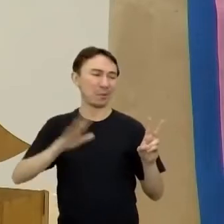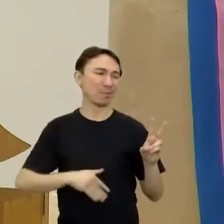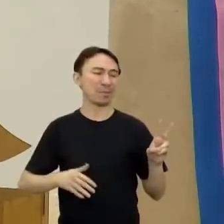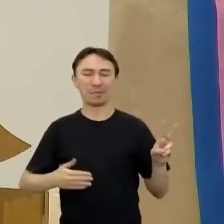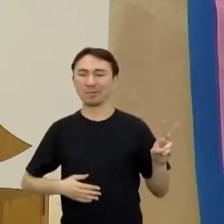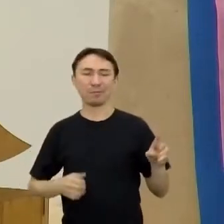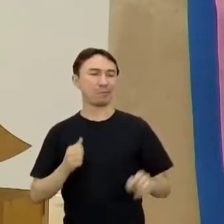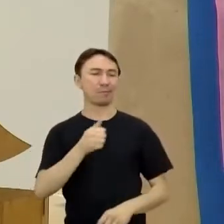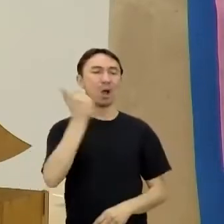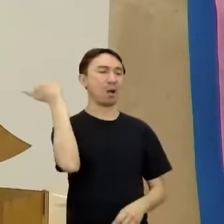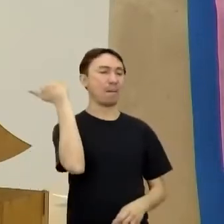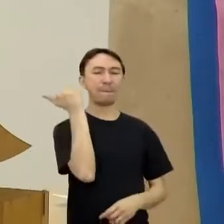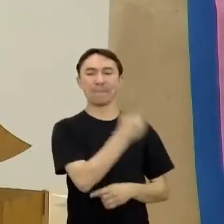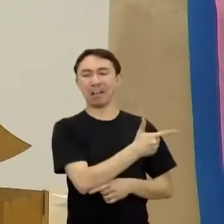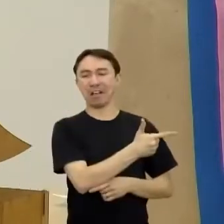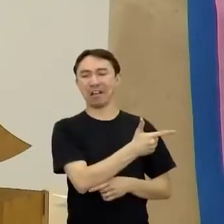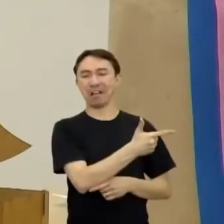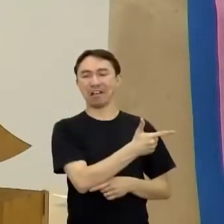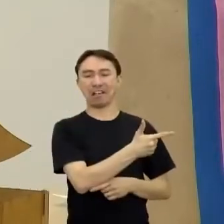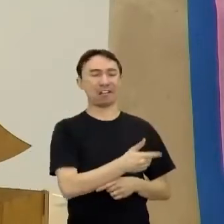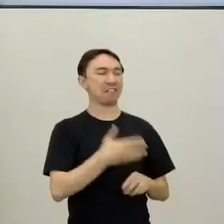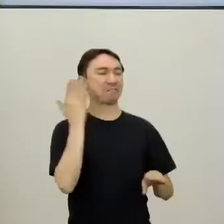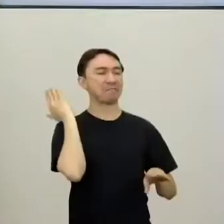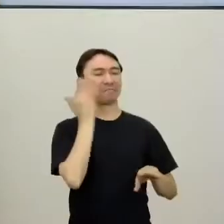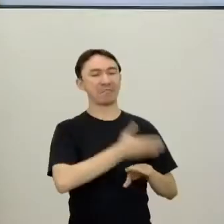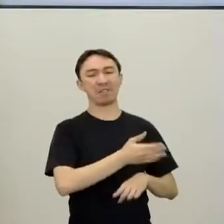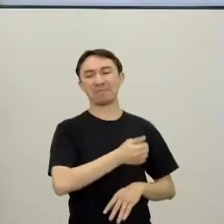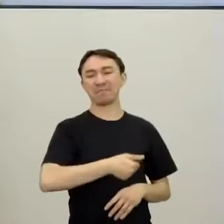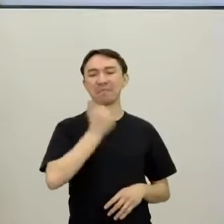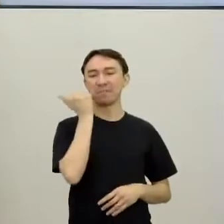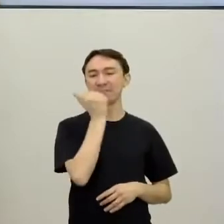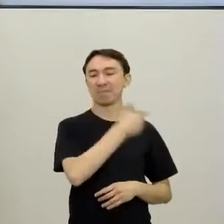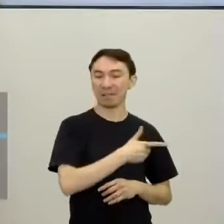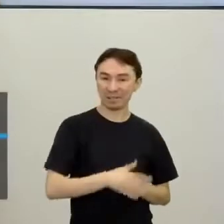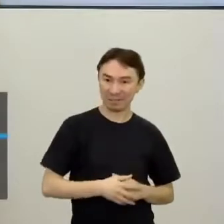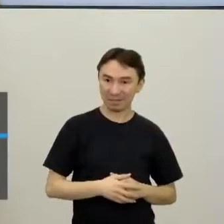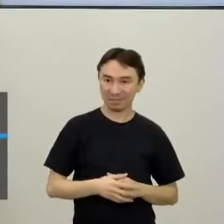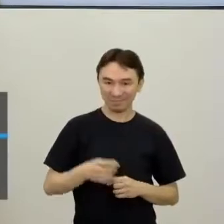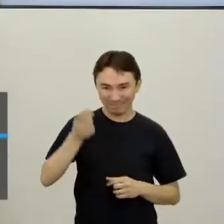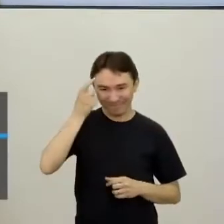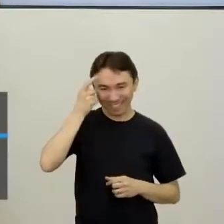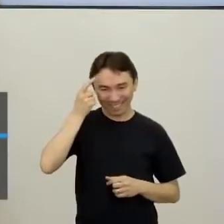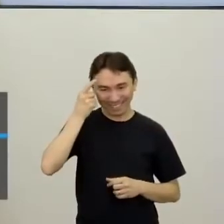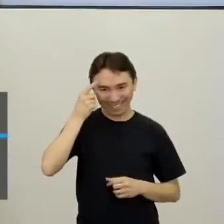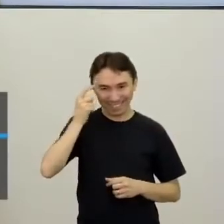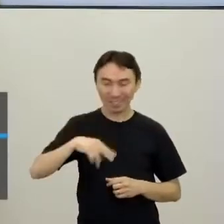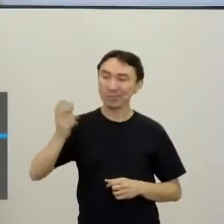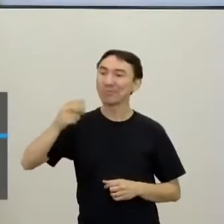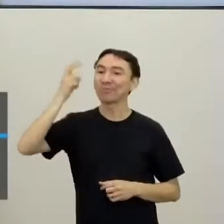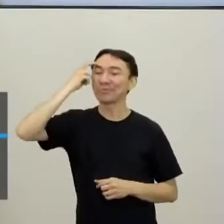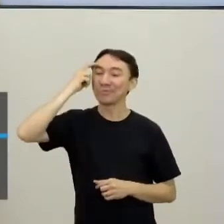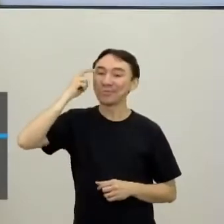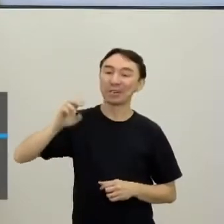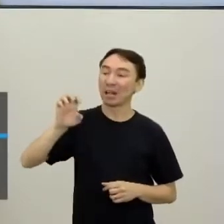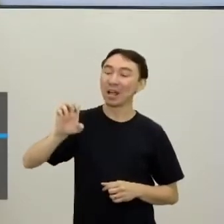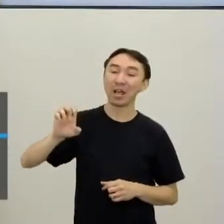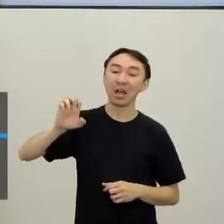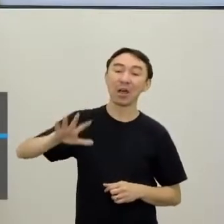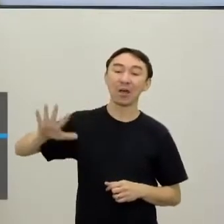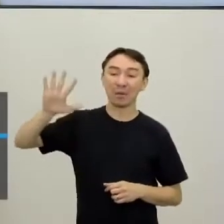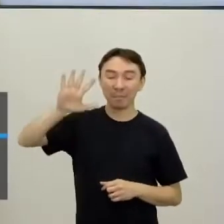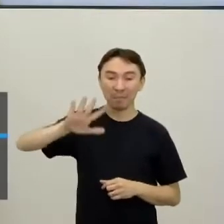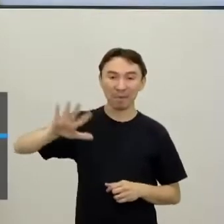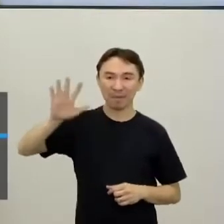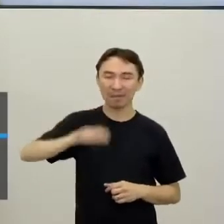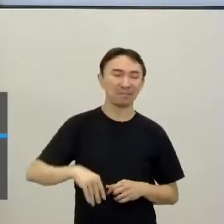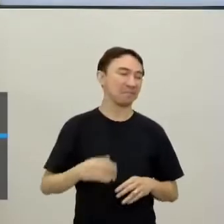essa questão do olhar etnocêntrico, que coloca a cultura europeia como superior